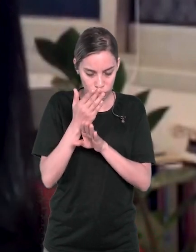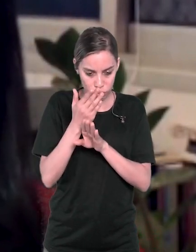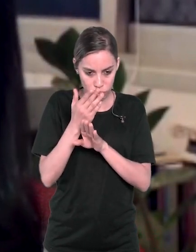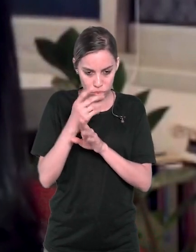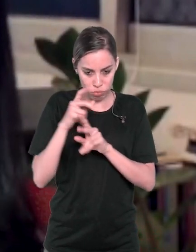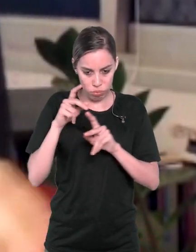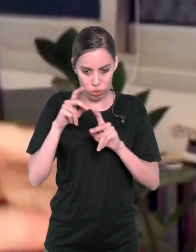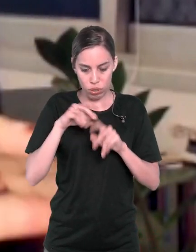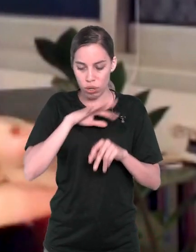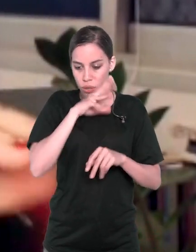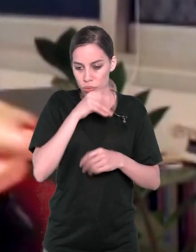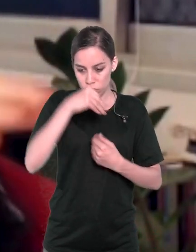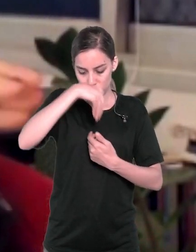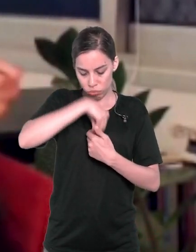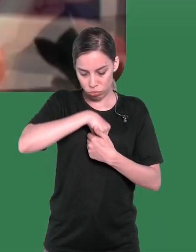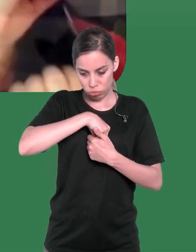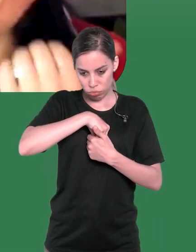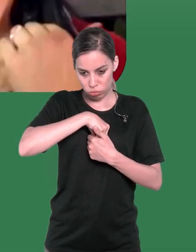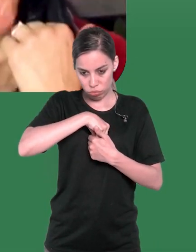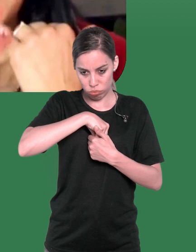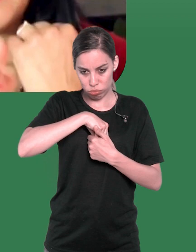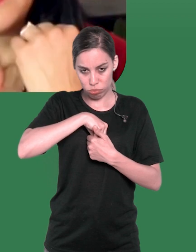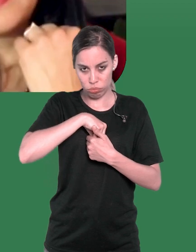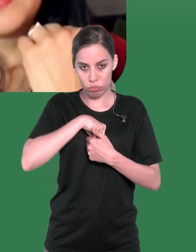animalidade, ela ainda